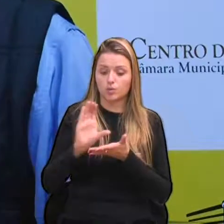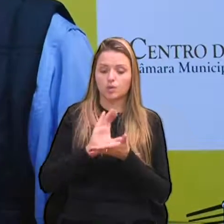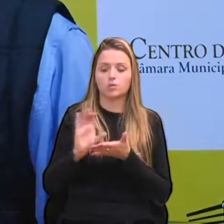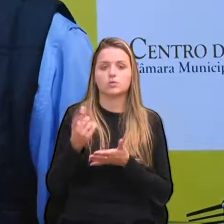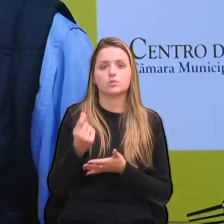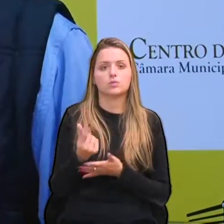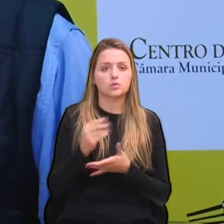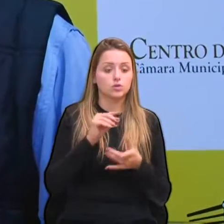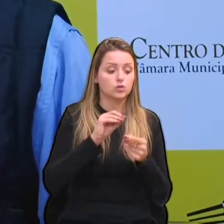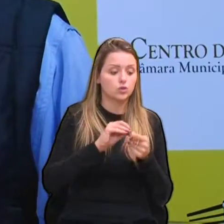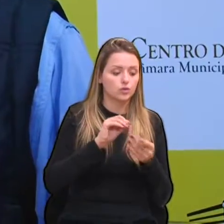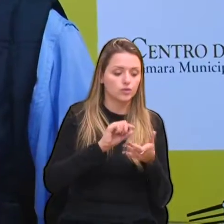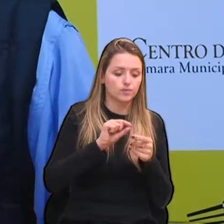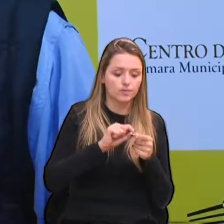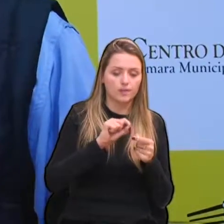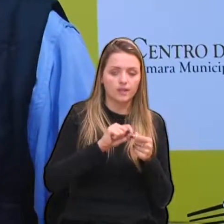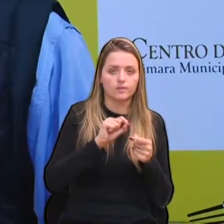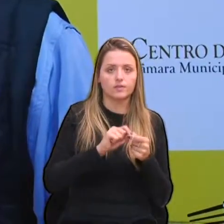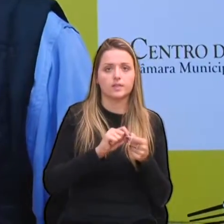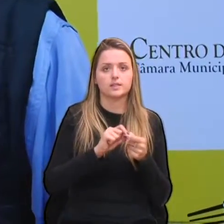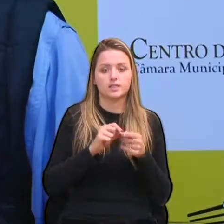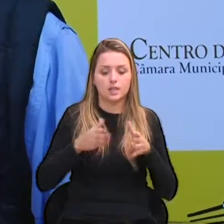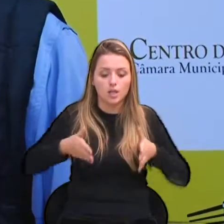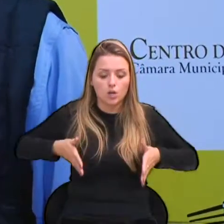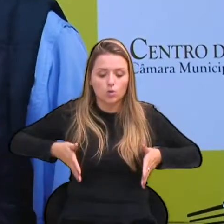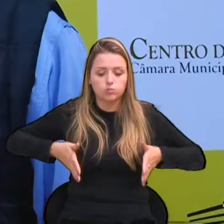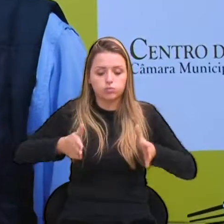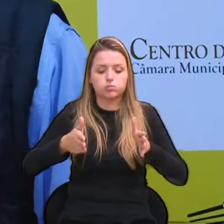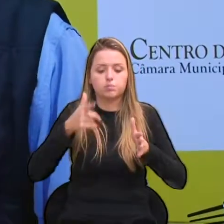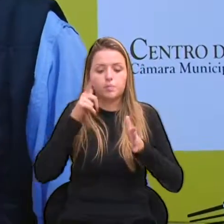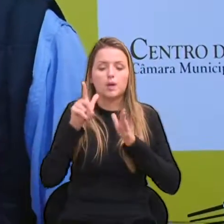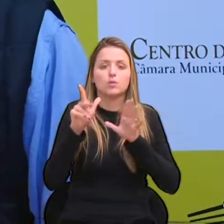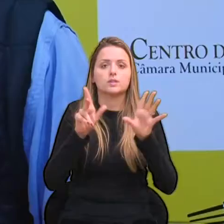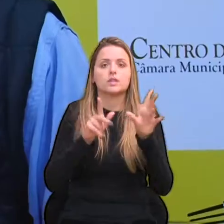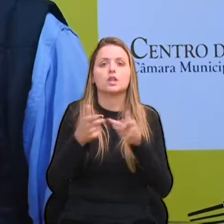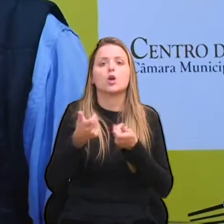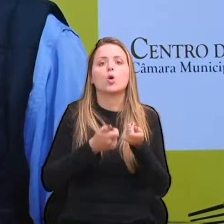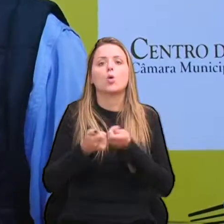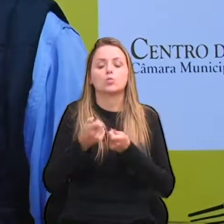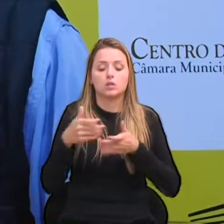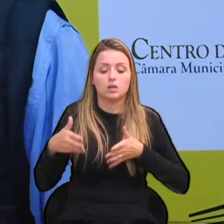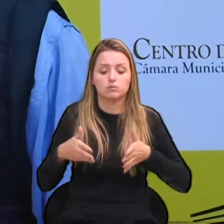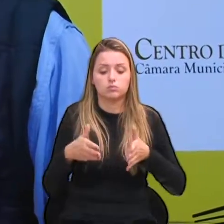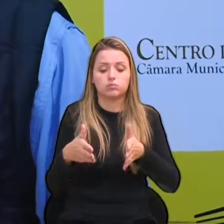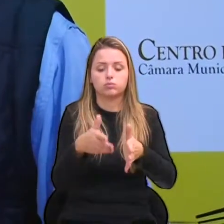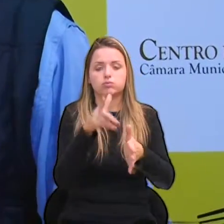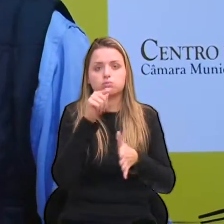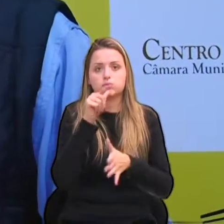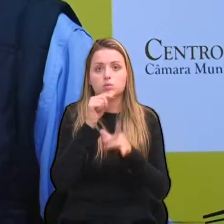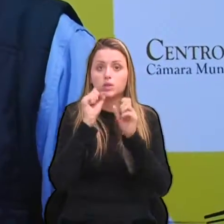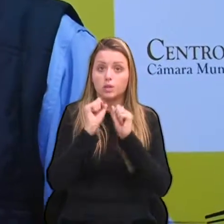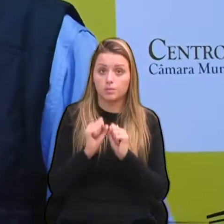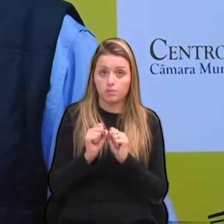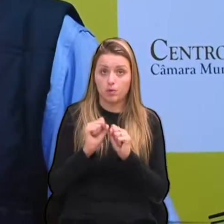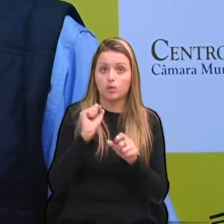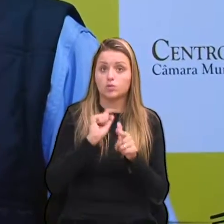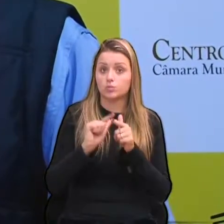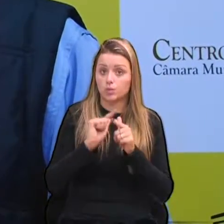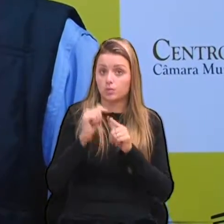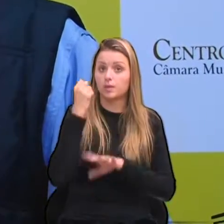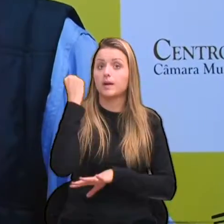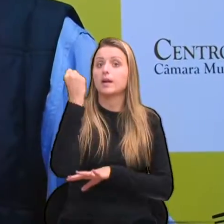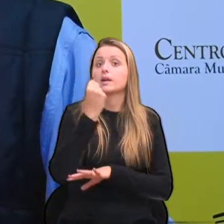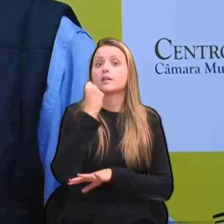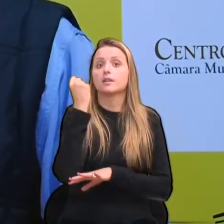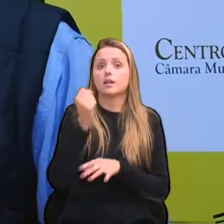de fazer aquela contenção para conter as águas que no futuro podem levar uma causalidade muito grande em